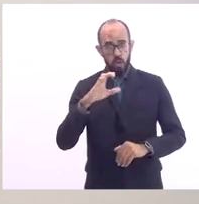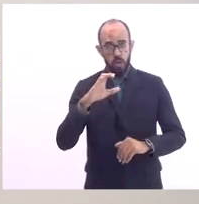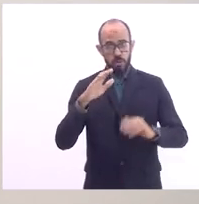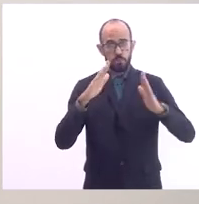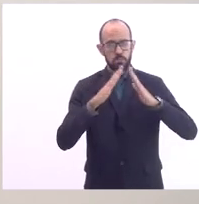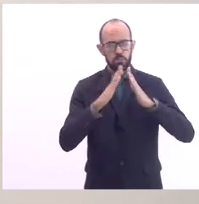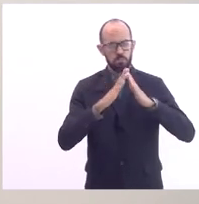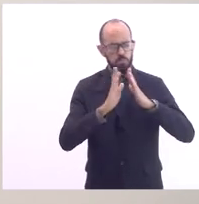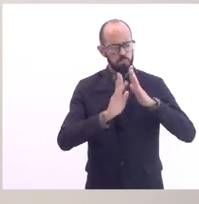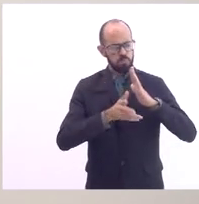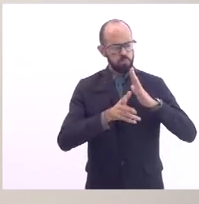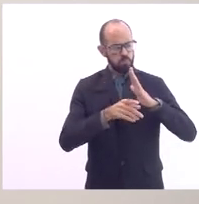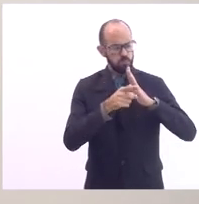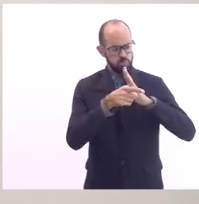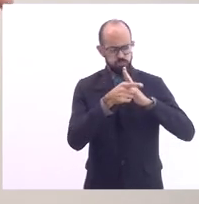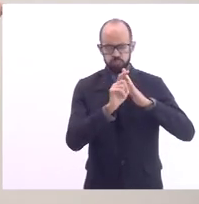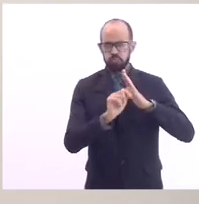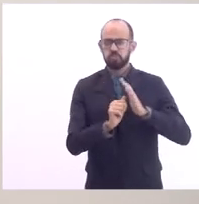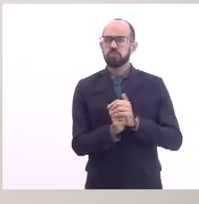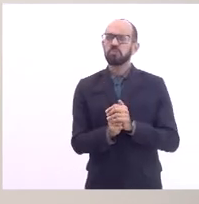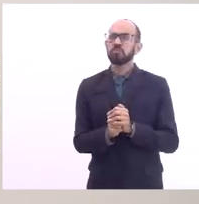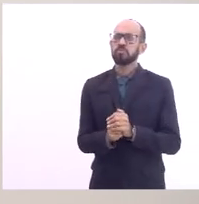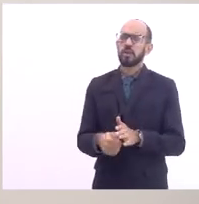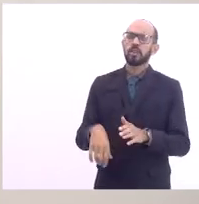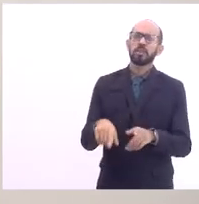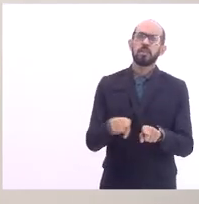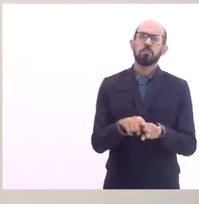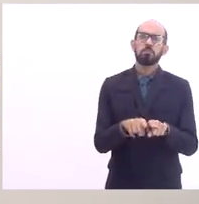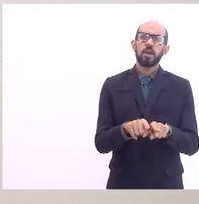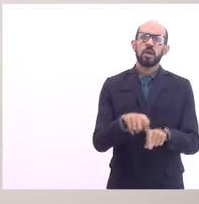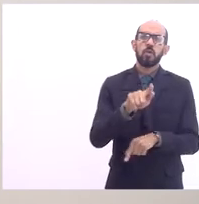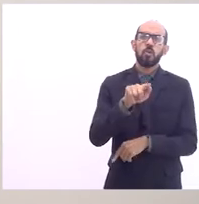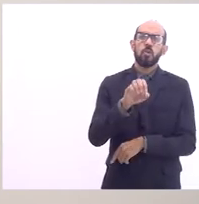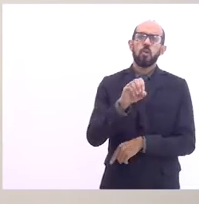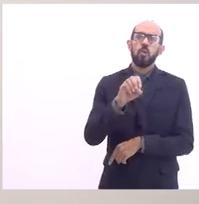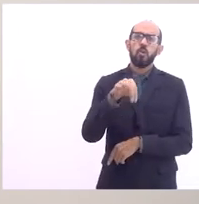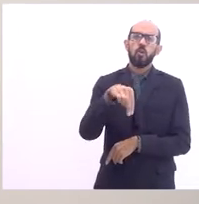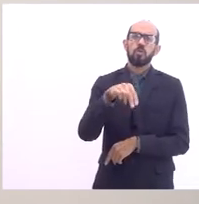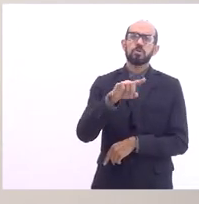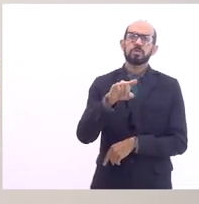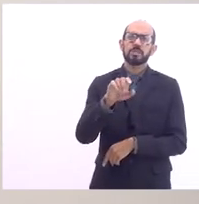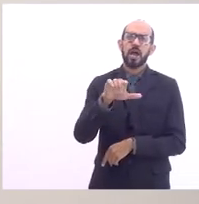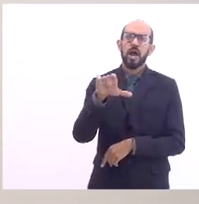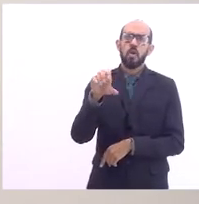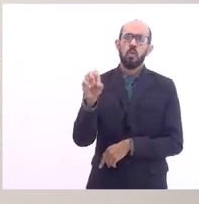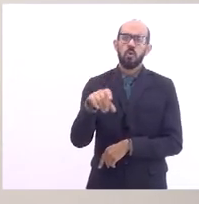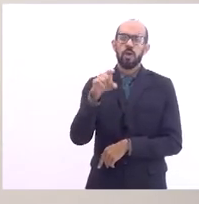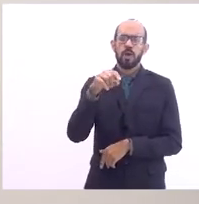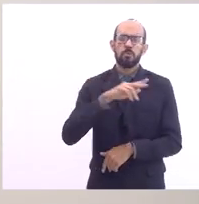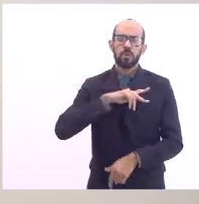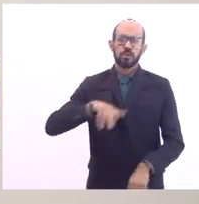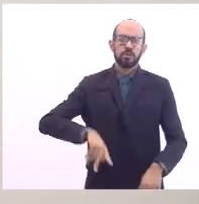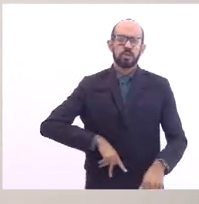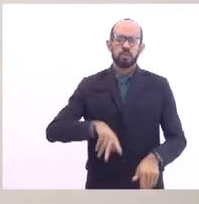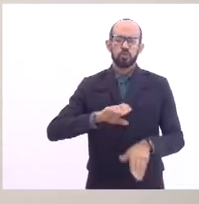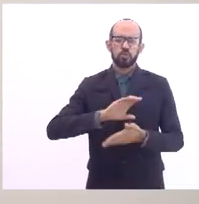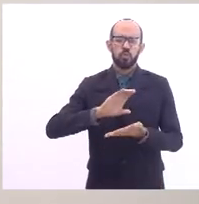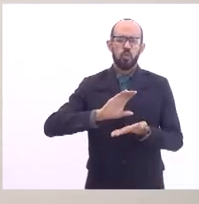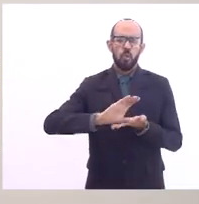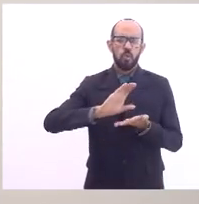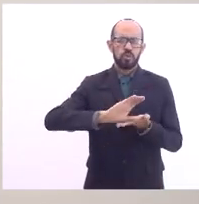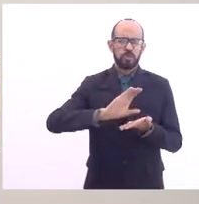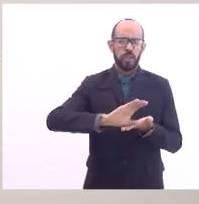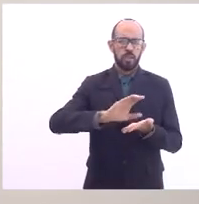oceânica de Niterói. E temos aqui o Gonzalo Pérez, que é o presidente do Conselho da Conselho Comunitário da Região